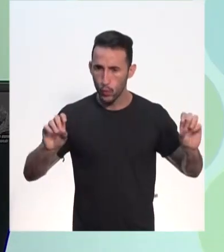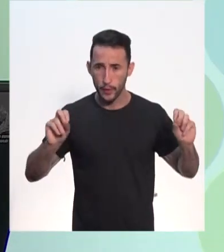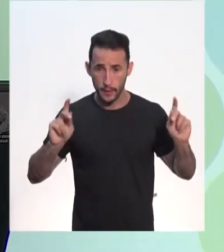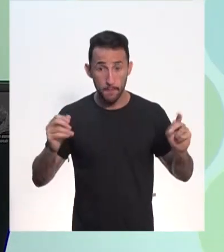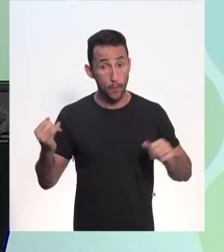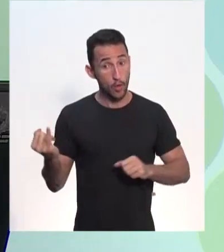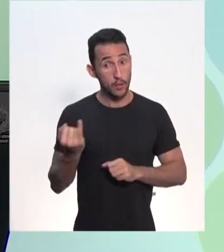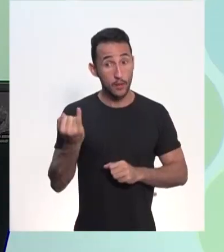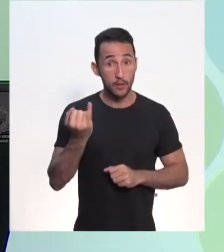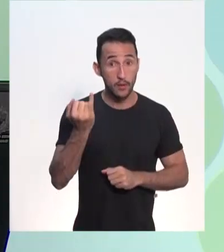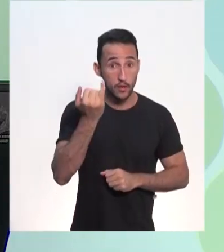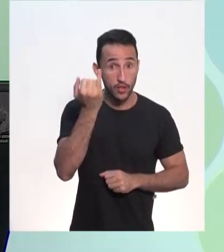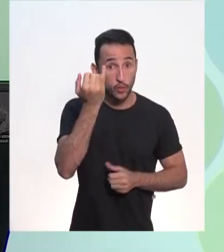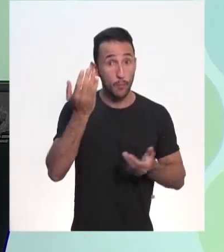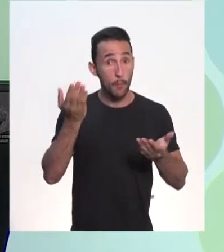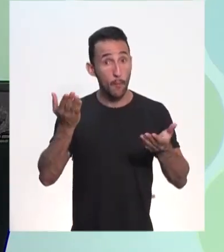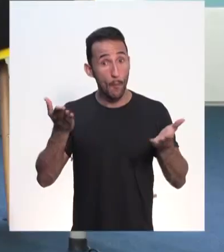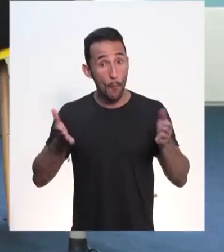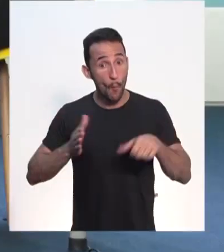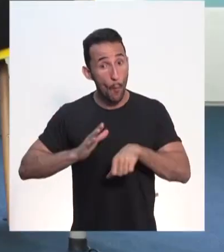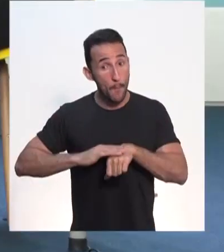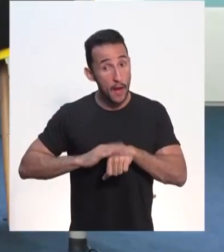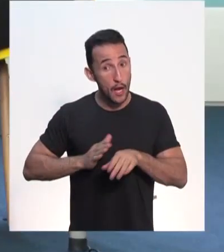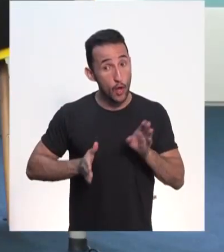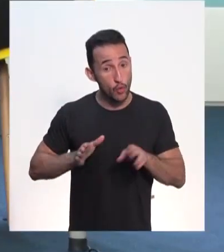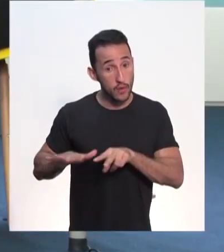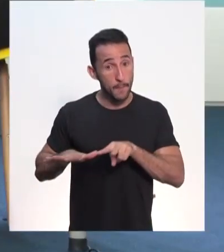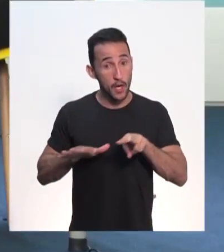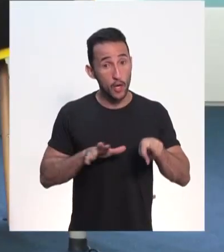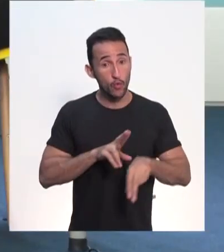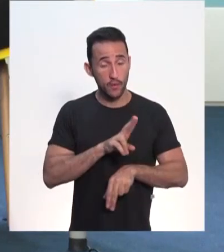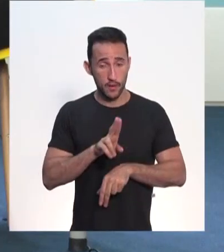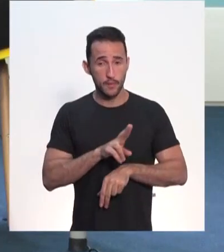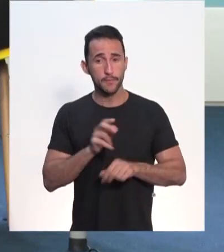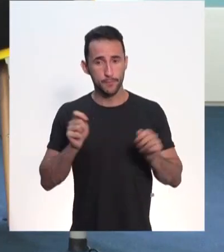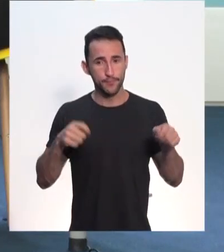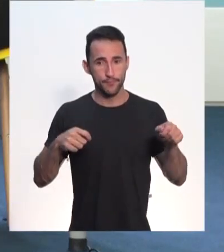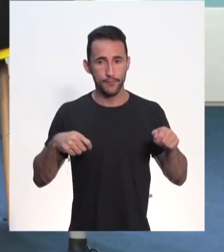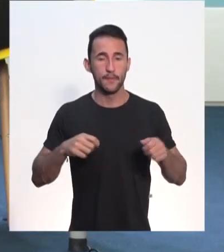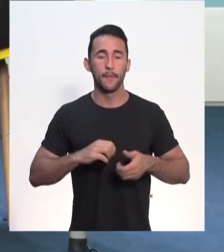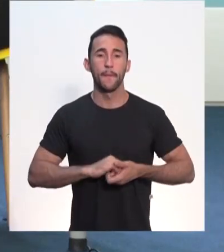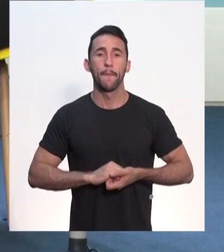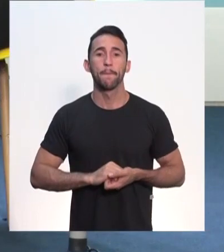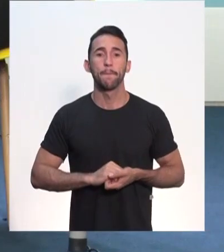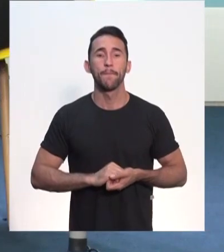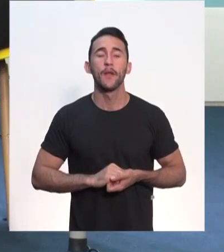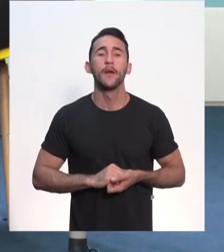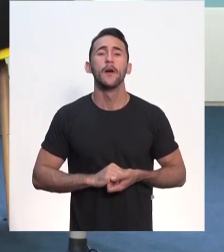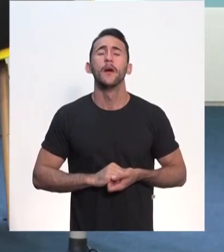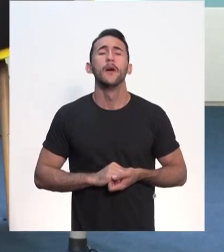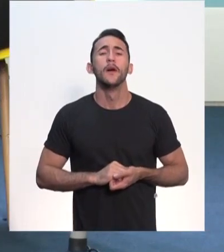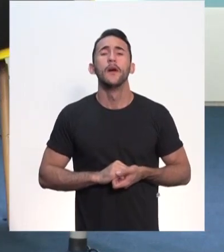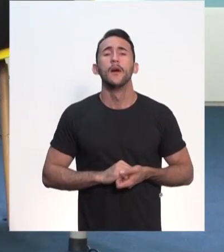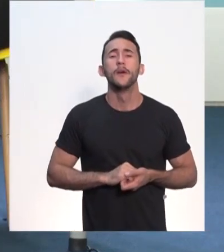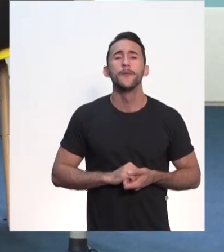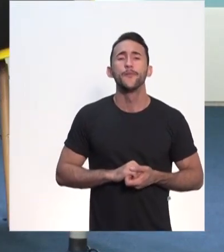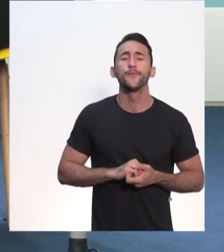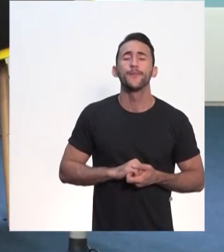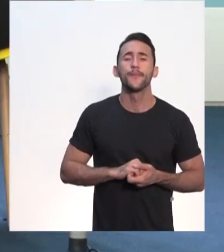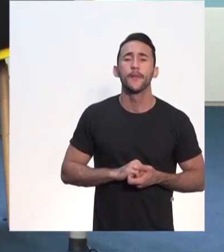os principais aspectos do replanejamento, para levantar os pontos que vocês tiveram dúvidas e para